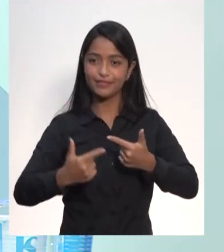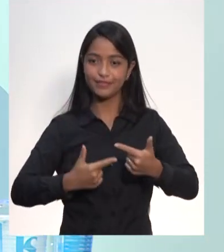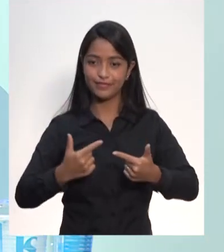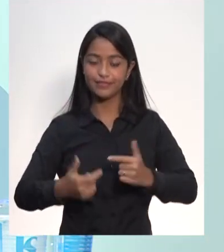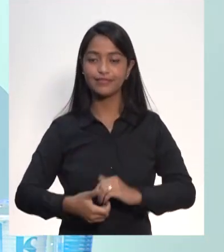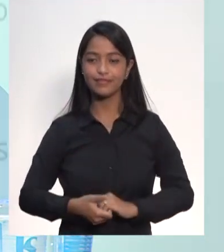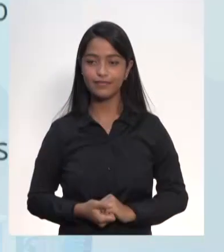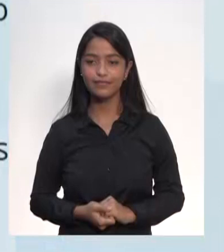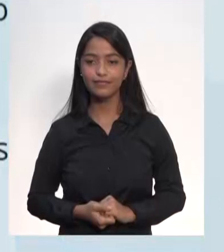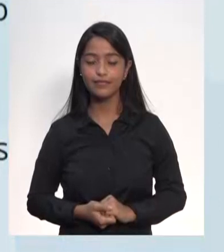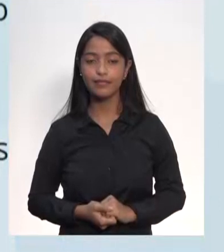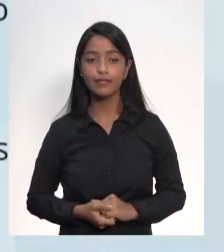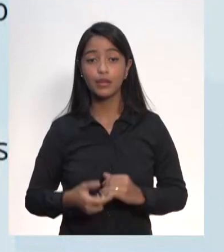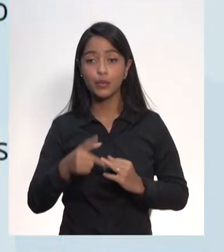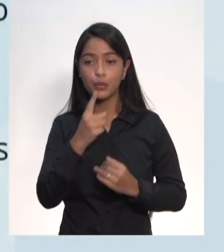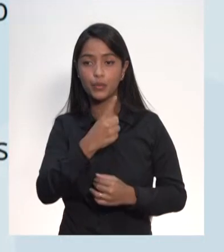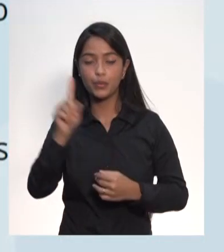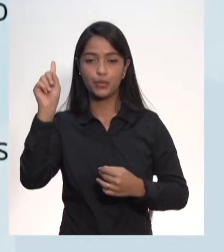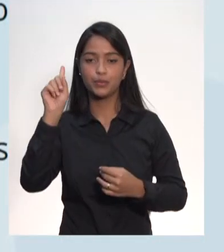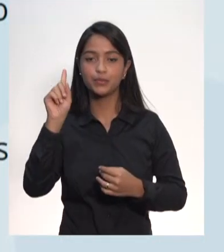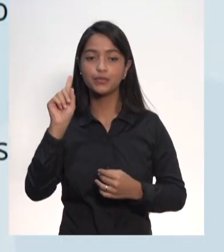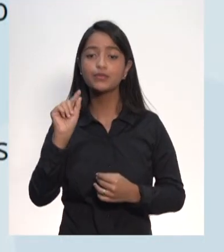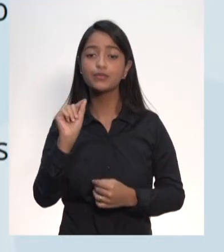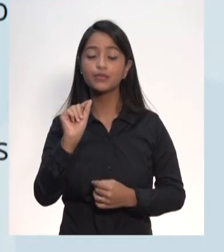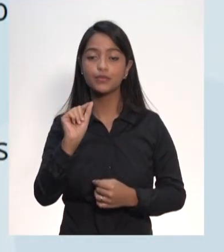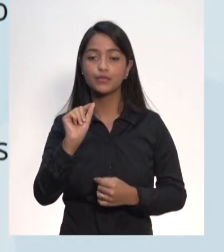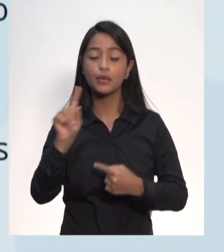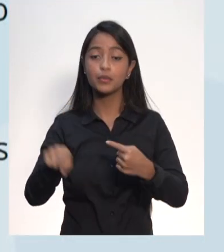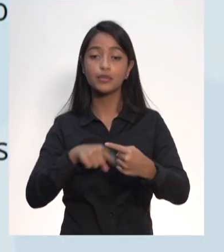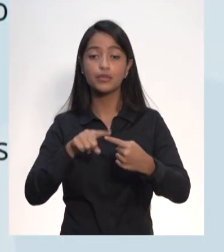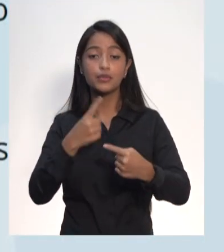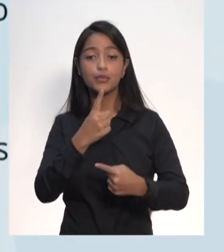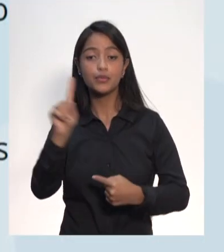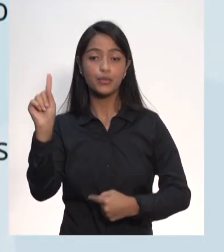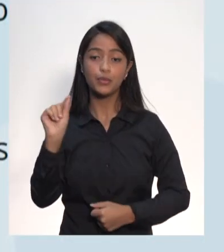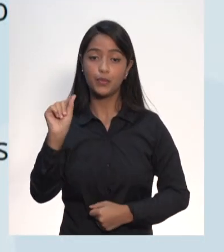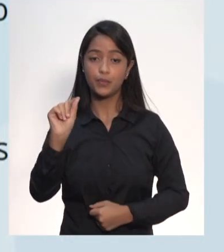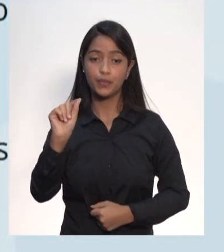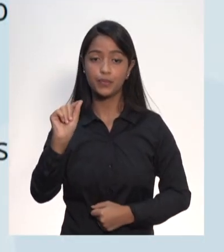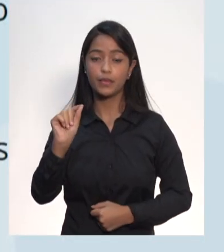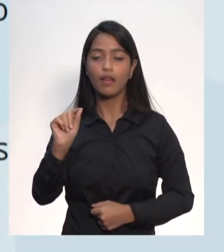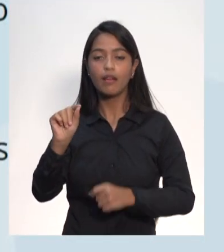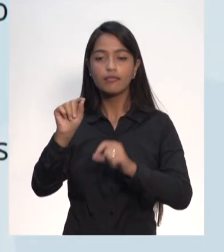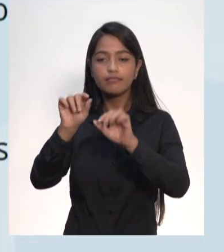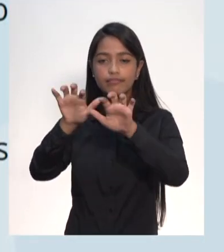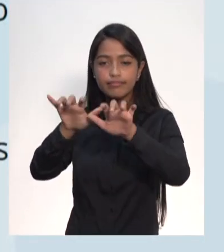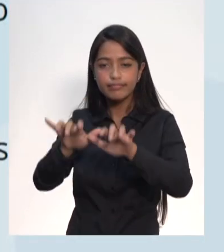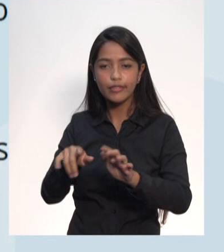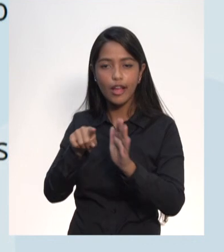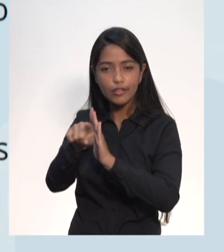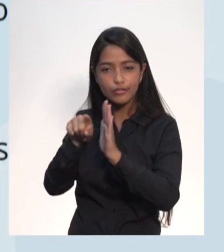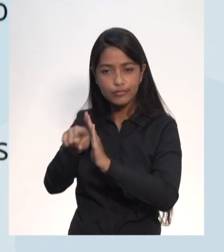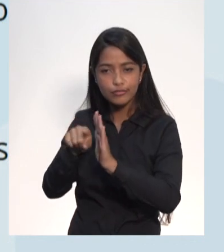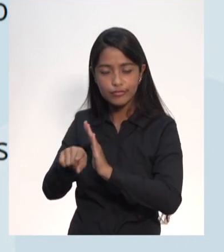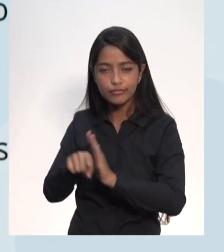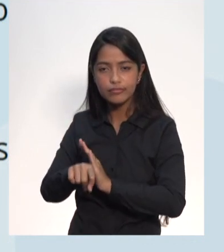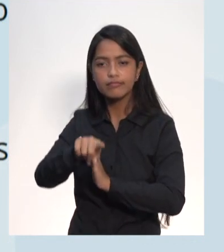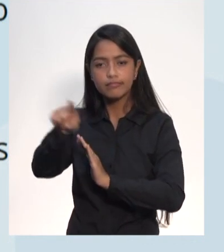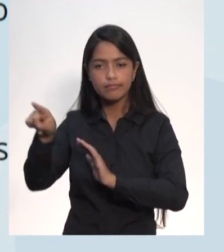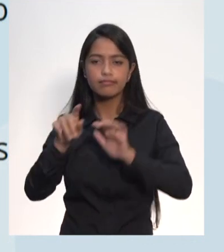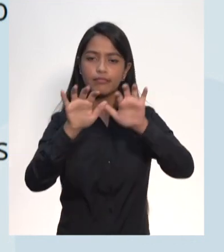que nós colocamos aí é apoiar o preenchimento dos questionários, né? Que questionários eu estou